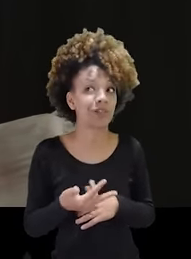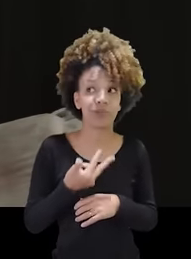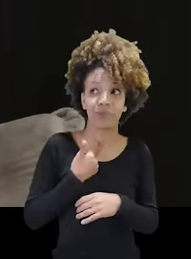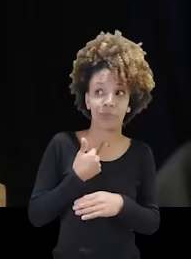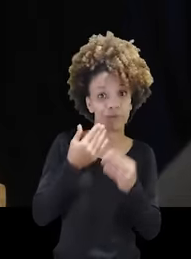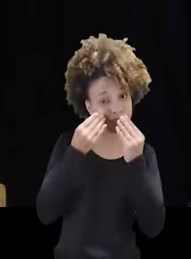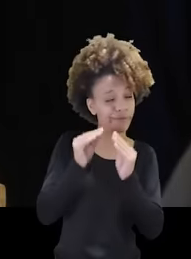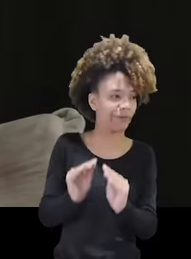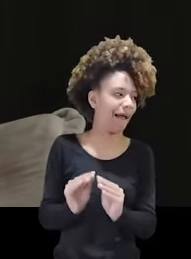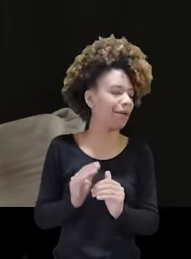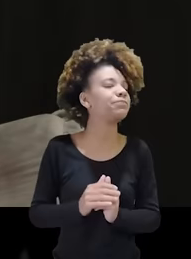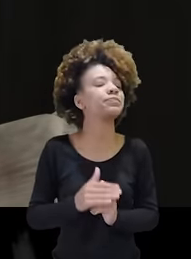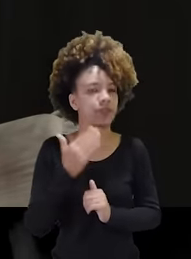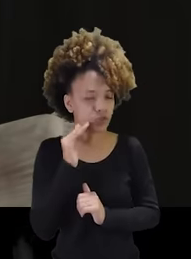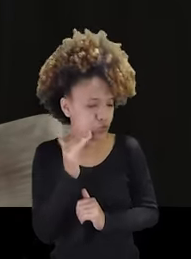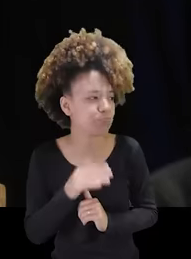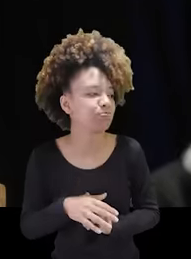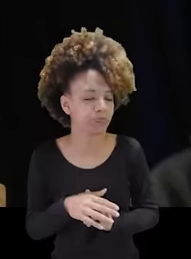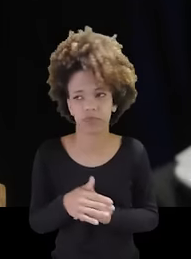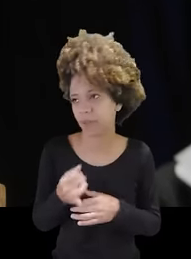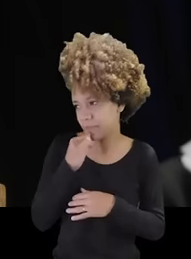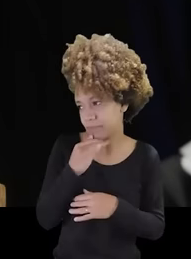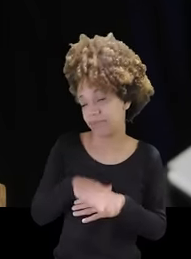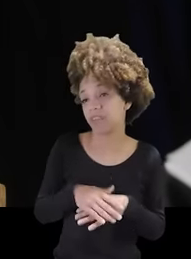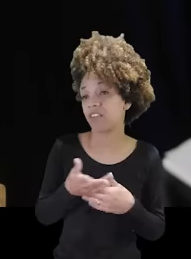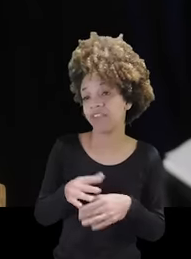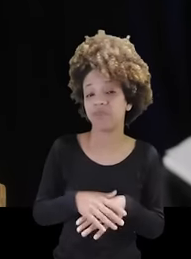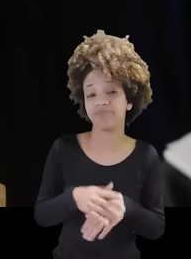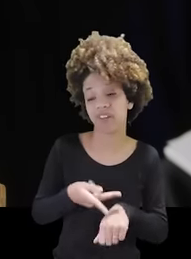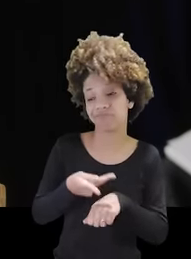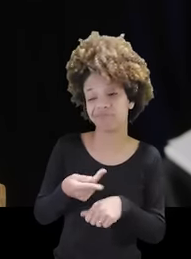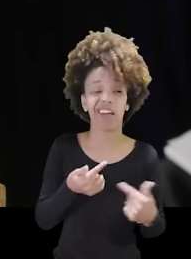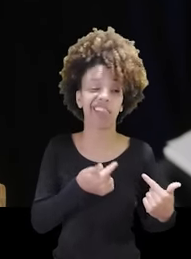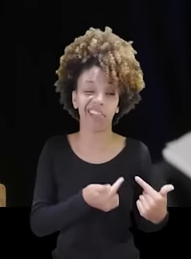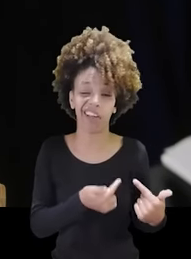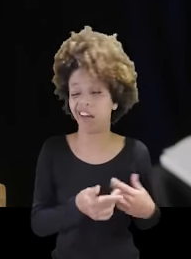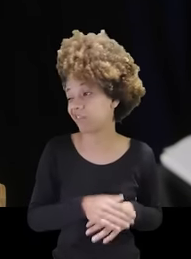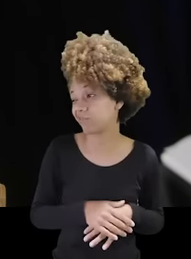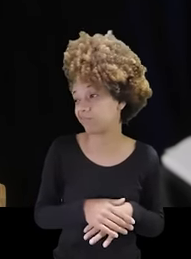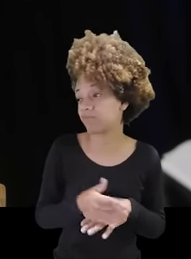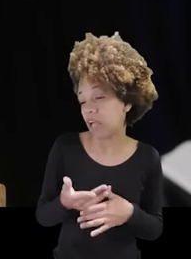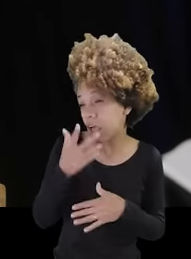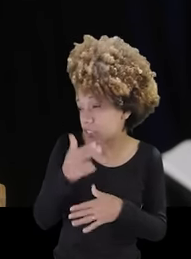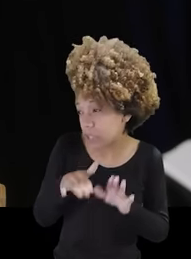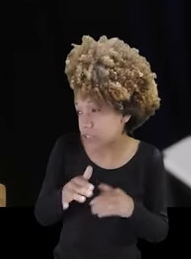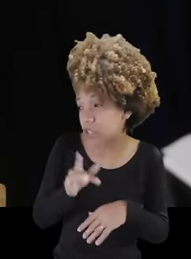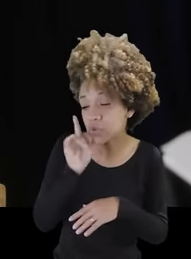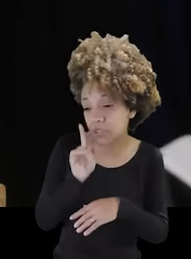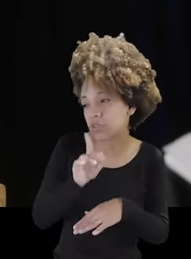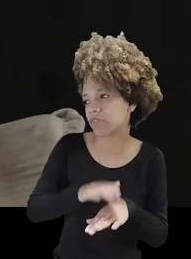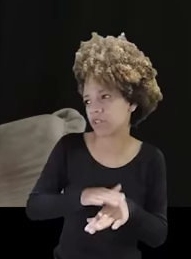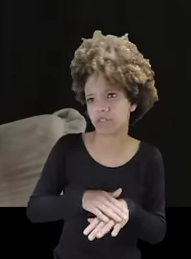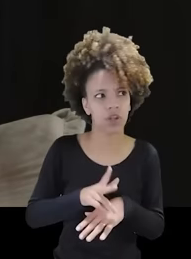eu não posso ignorar entendi entendi ai vamos embora desses meninos aí que o pessoal tá enchendo tipo o pessoal às vezes acha que os Estados